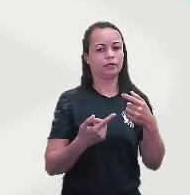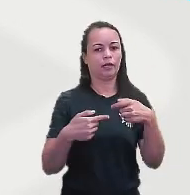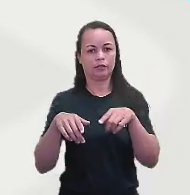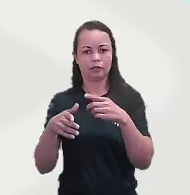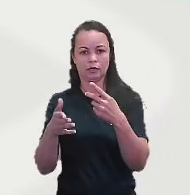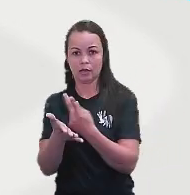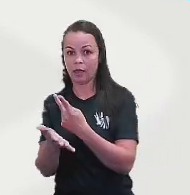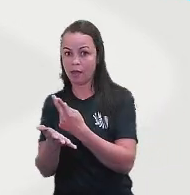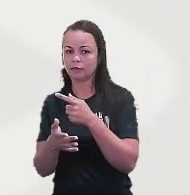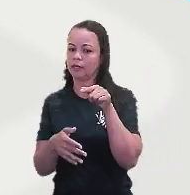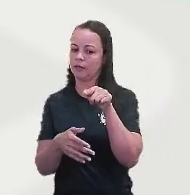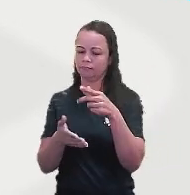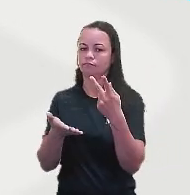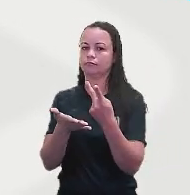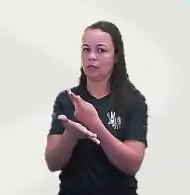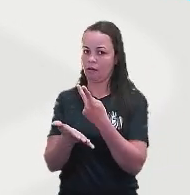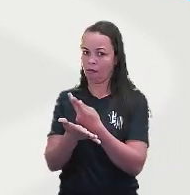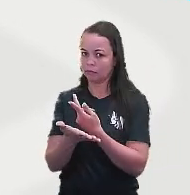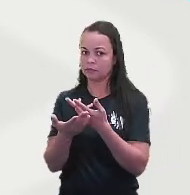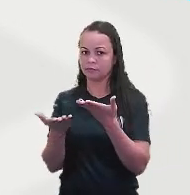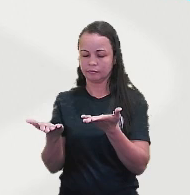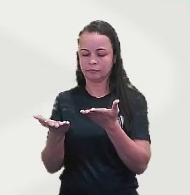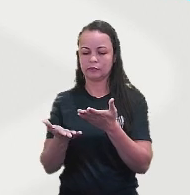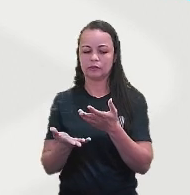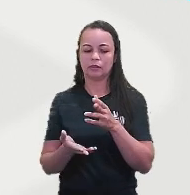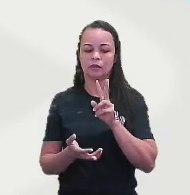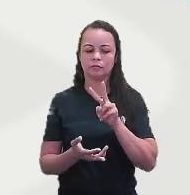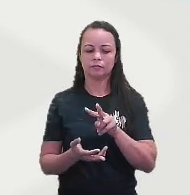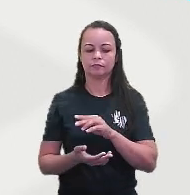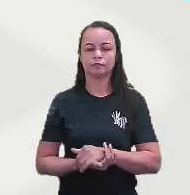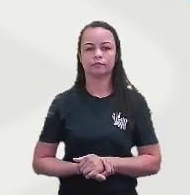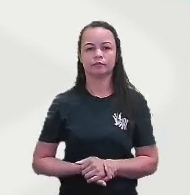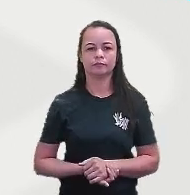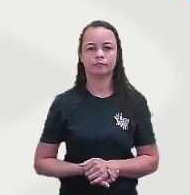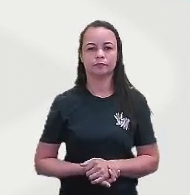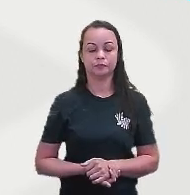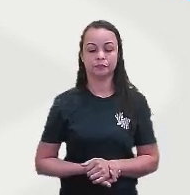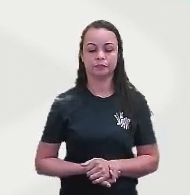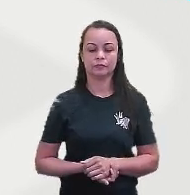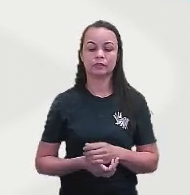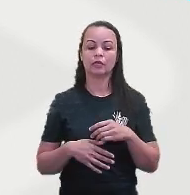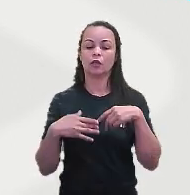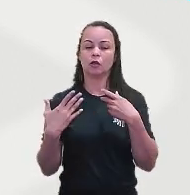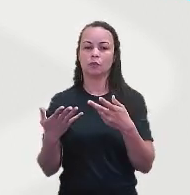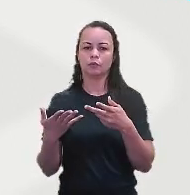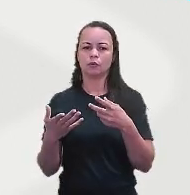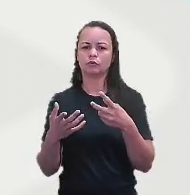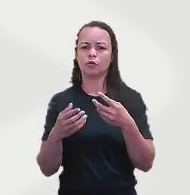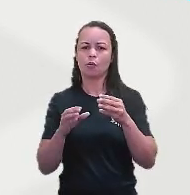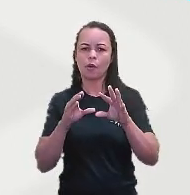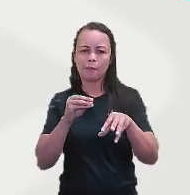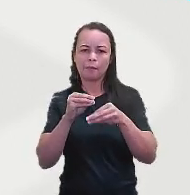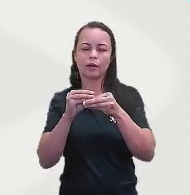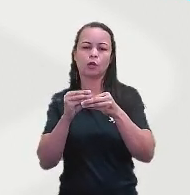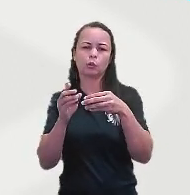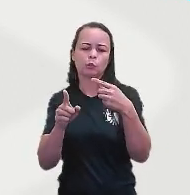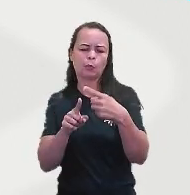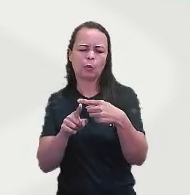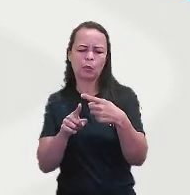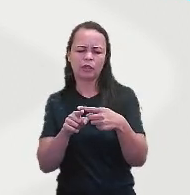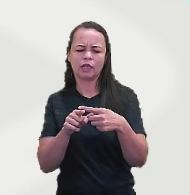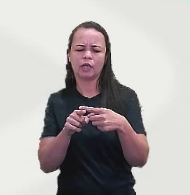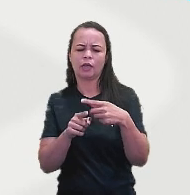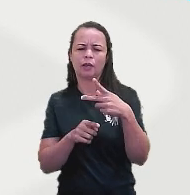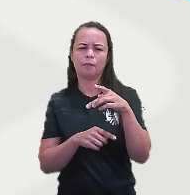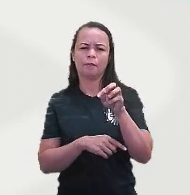porquê. E lembrando também, ele disse ali, quanto ao emprego do porquê. Ele está falando